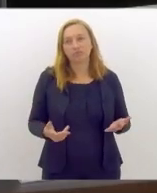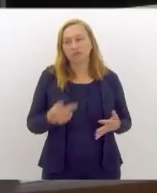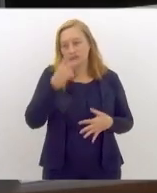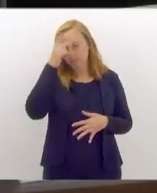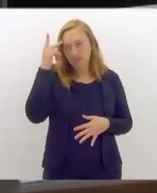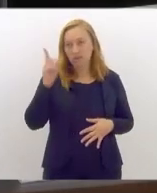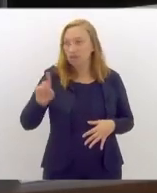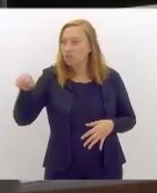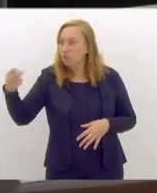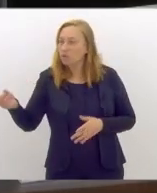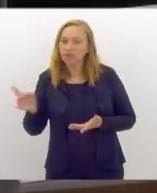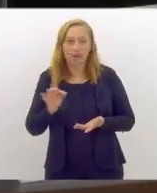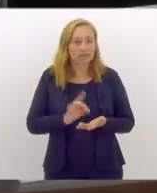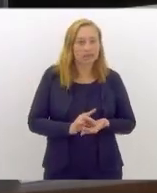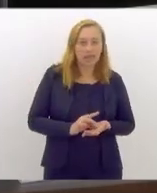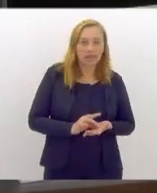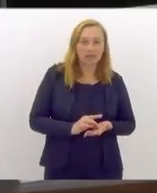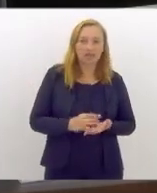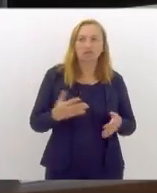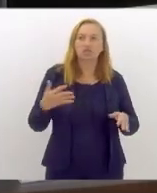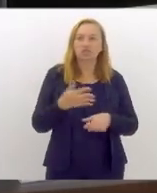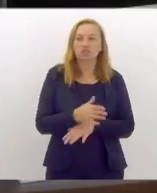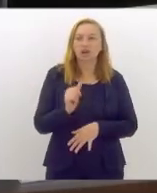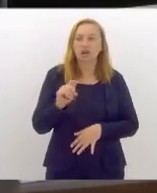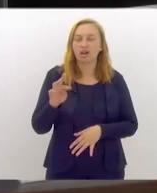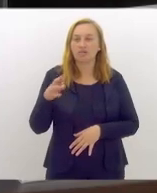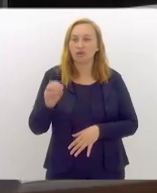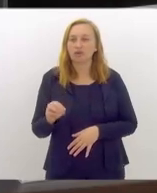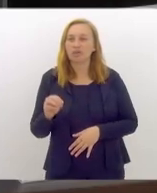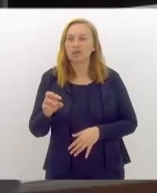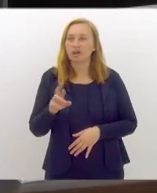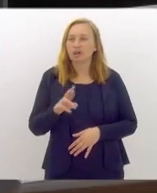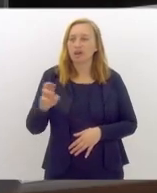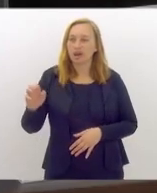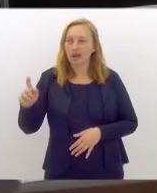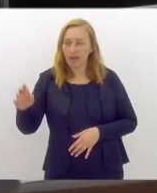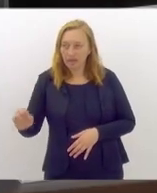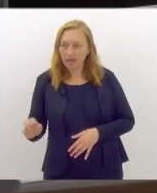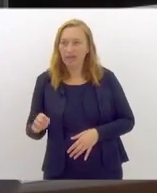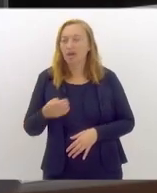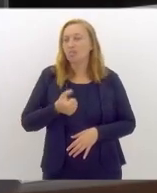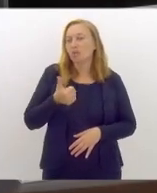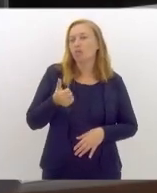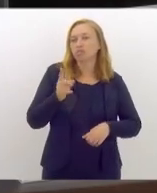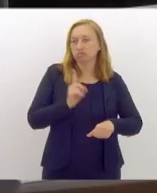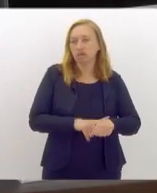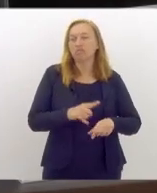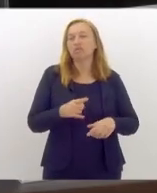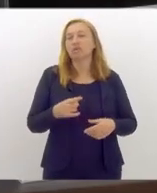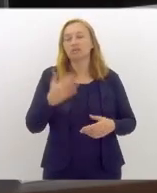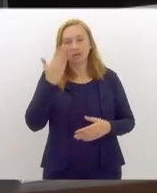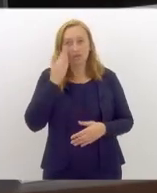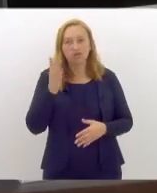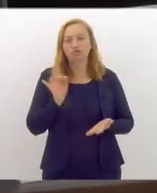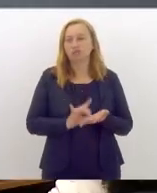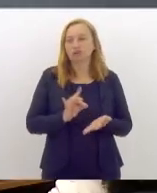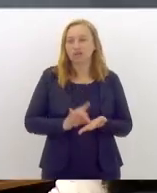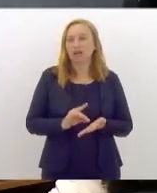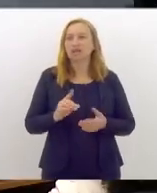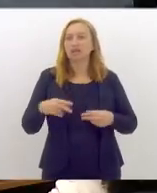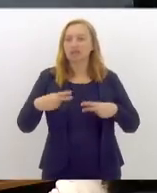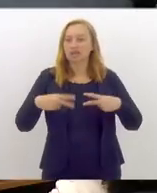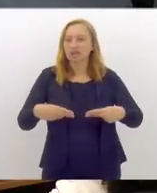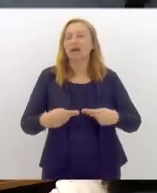que vende uma outra realidade uma pessoa que chegou no afrorega e tem pouco tempo mas que entendeu de verdade e tem esse DNA Então eu só tenho que agradecer